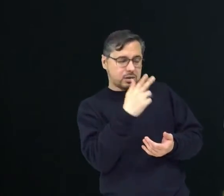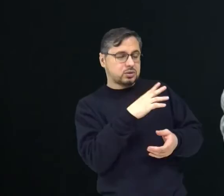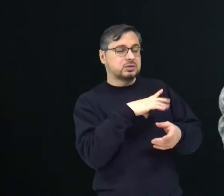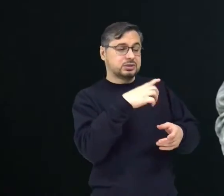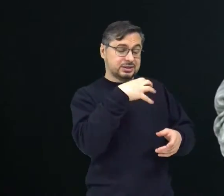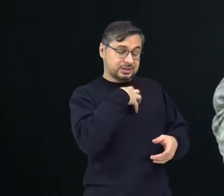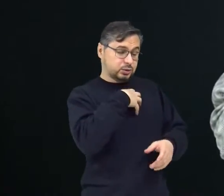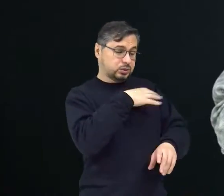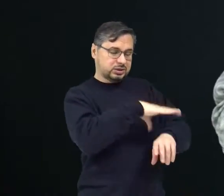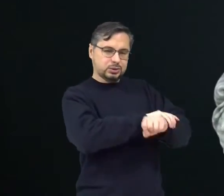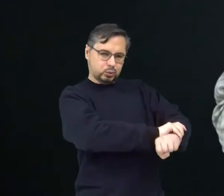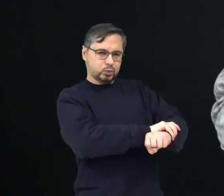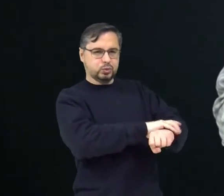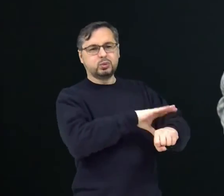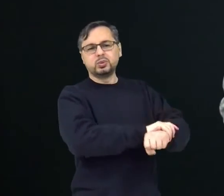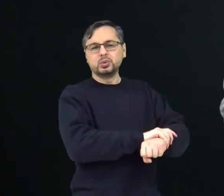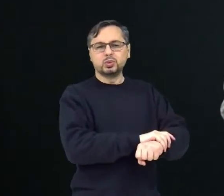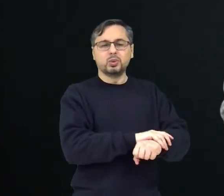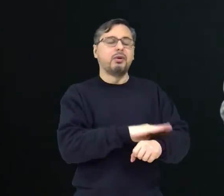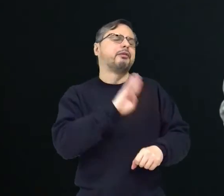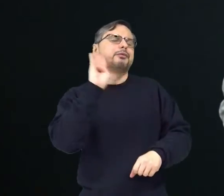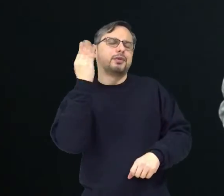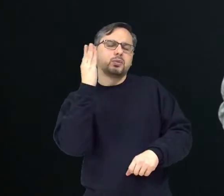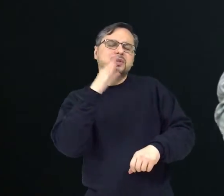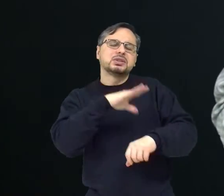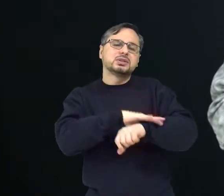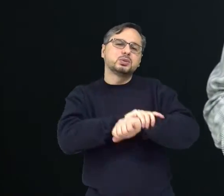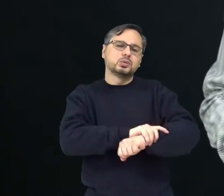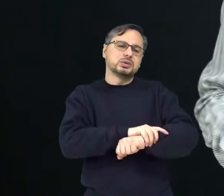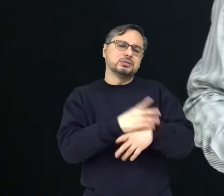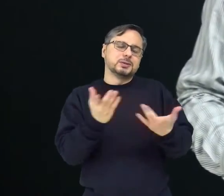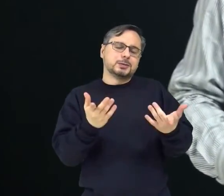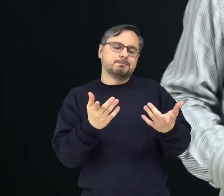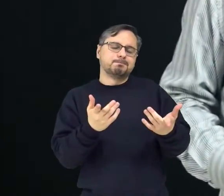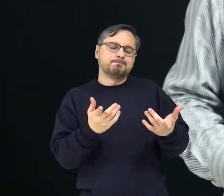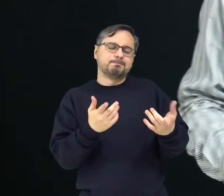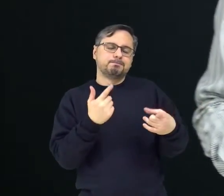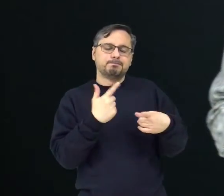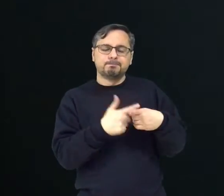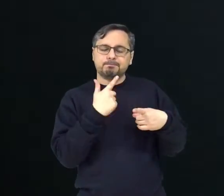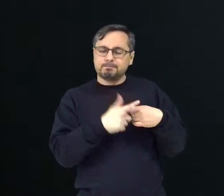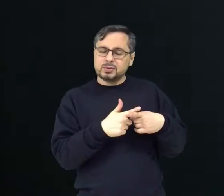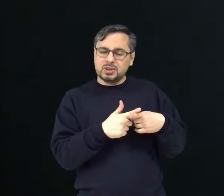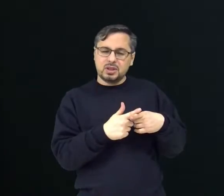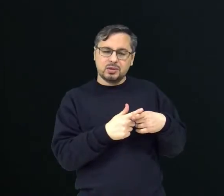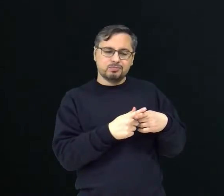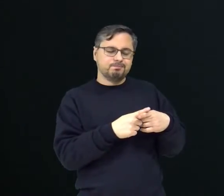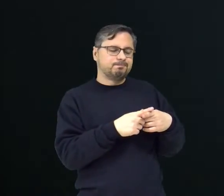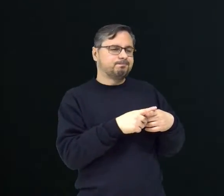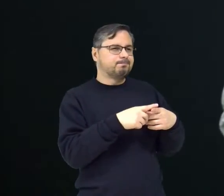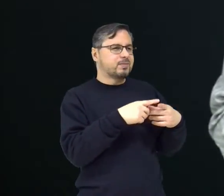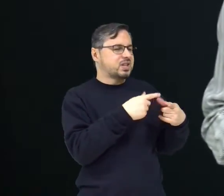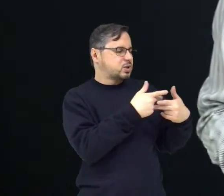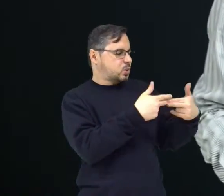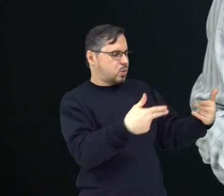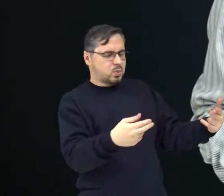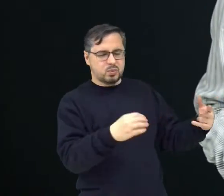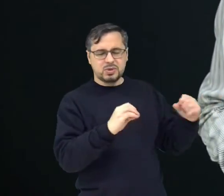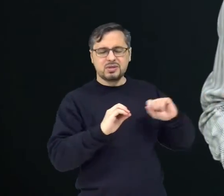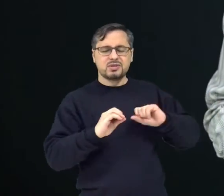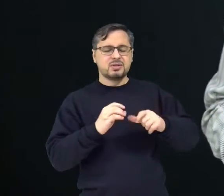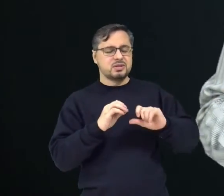vezes demonstrando-se falsa segurança, porque os viés da vida podem ser